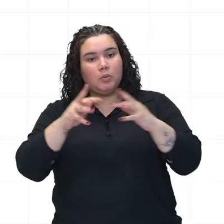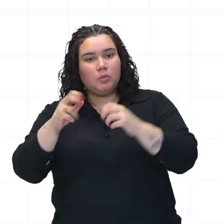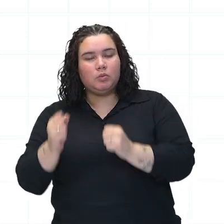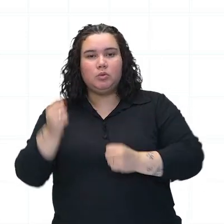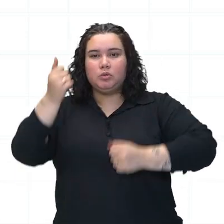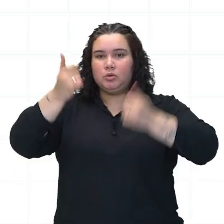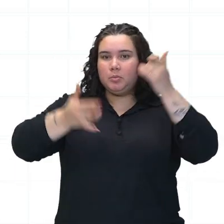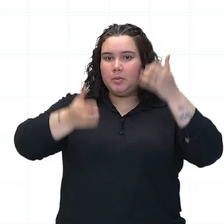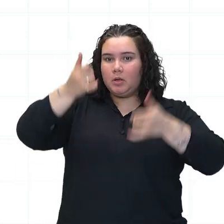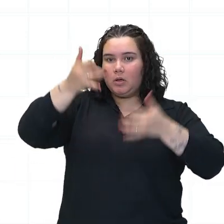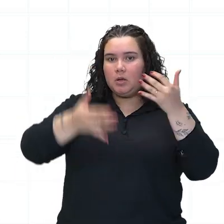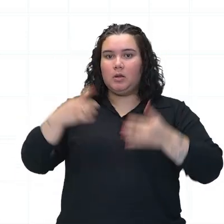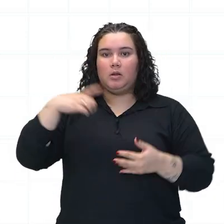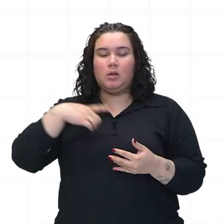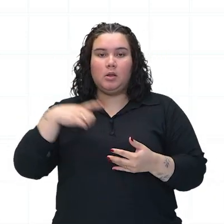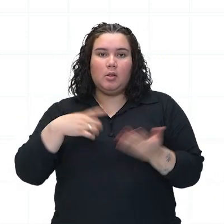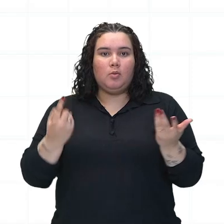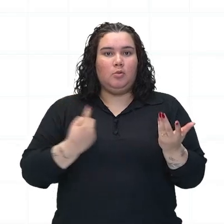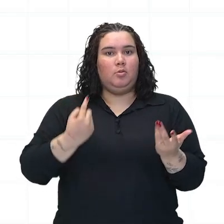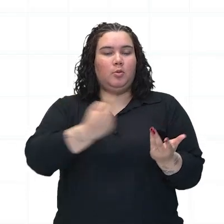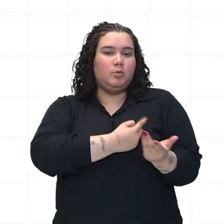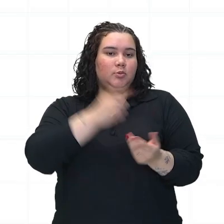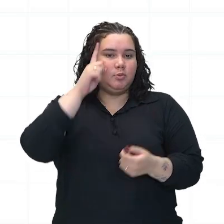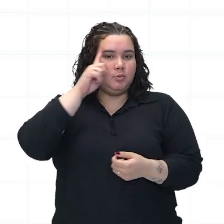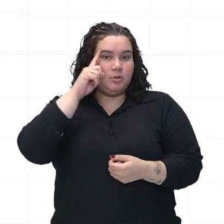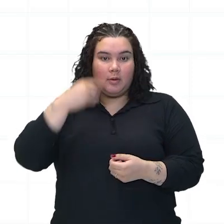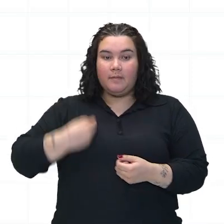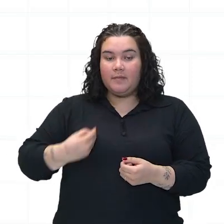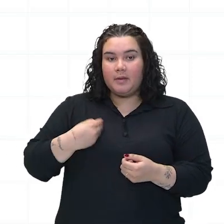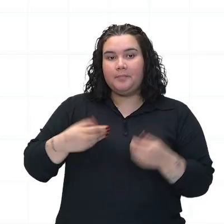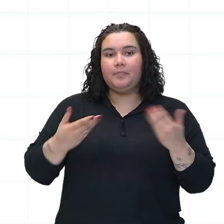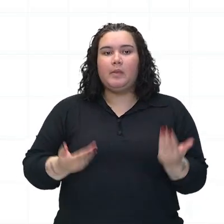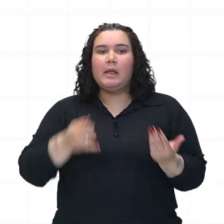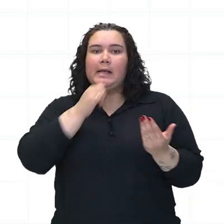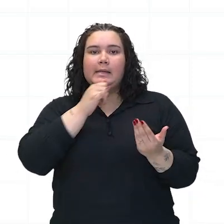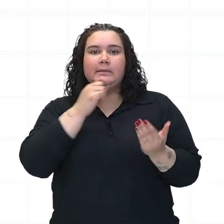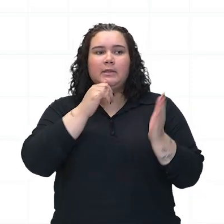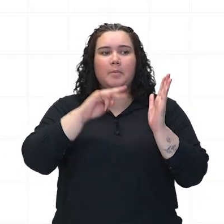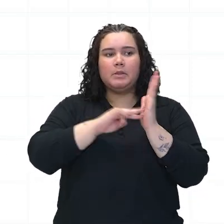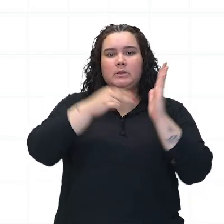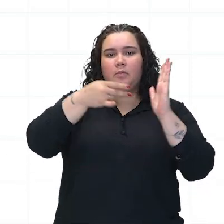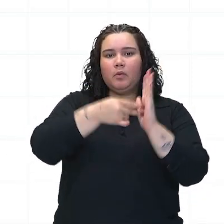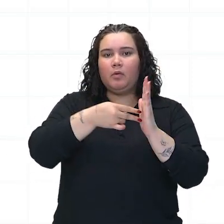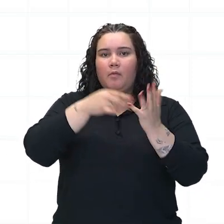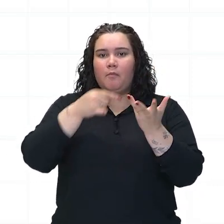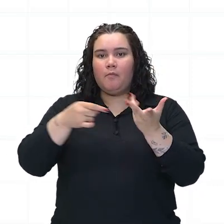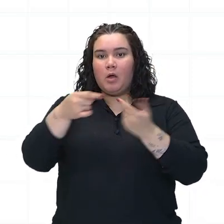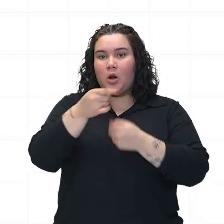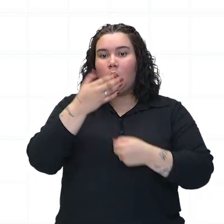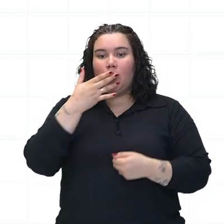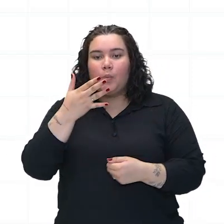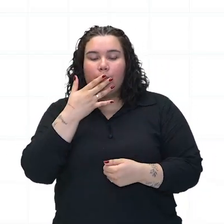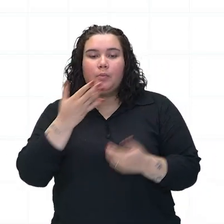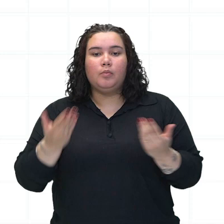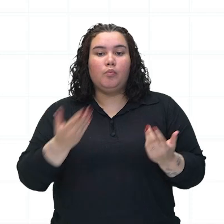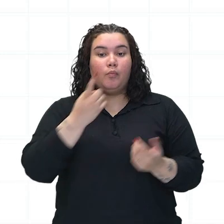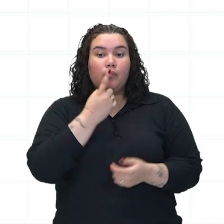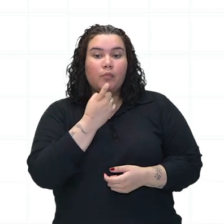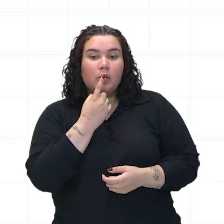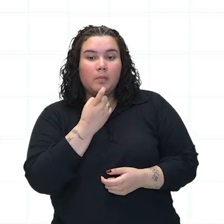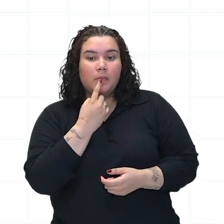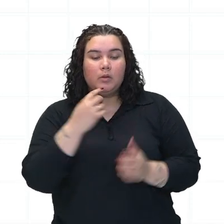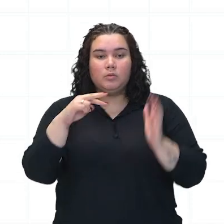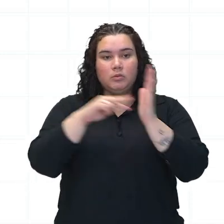falamos, está no nosso dia a dia. Olha só, quando eu falo do significado das cores, o vermelho, quando você está